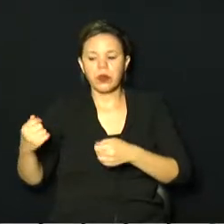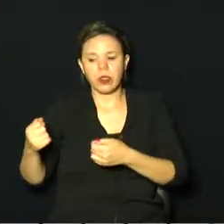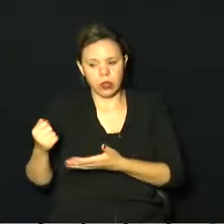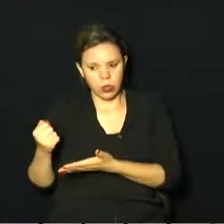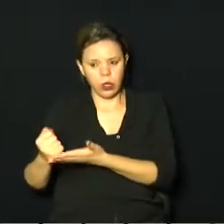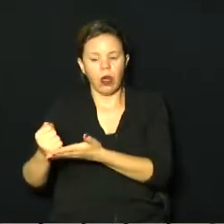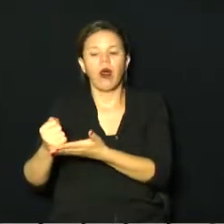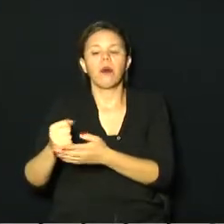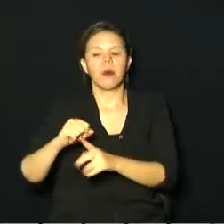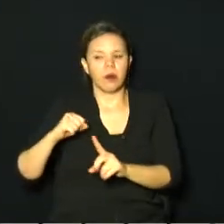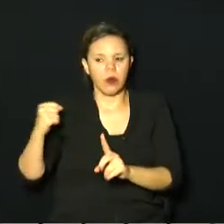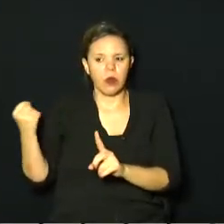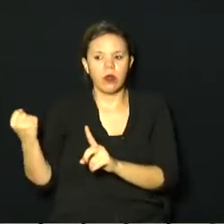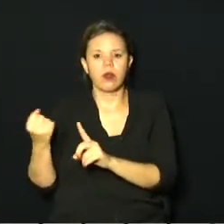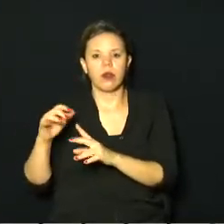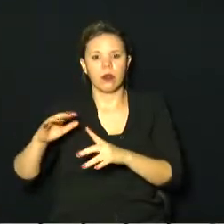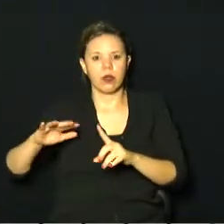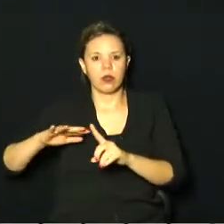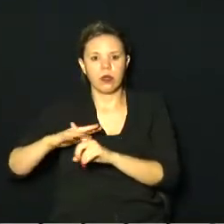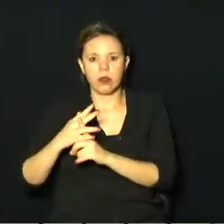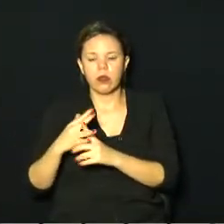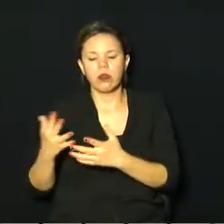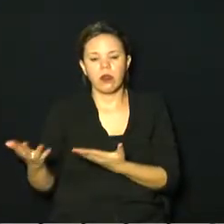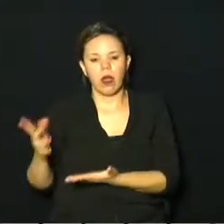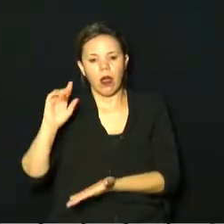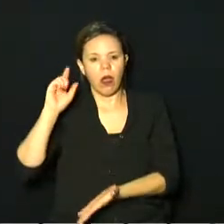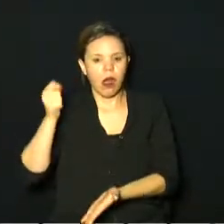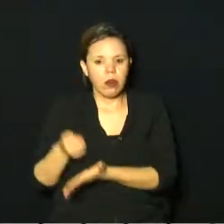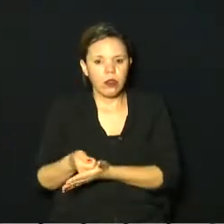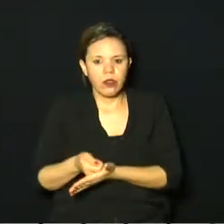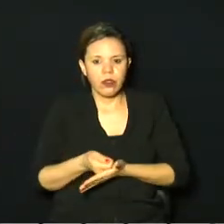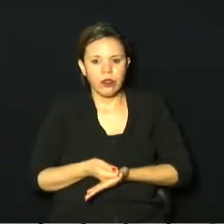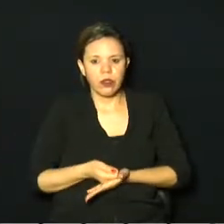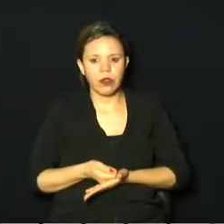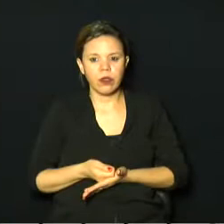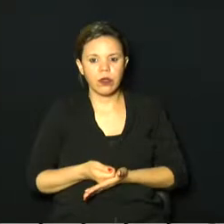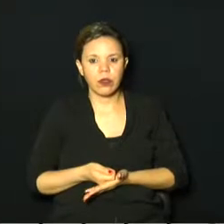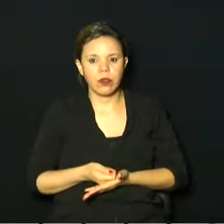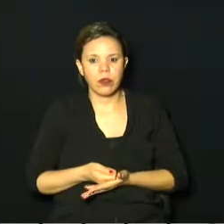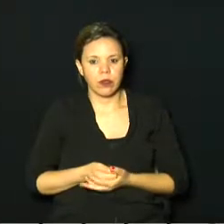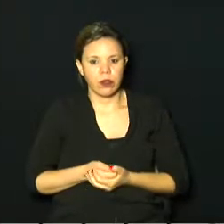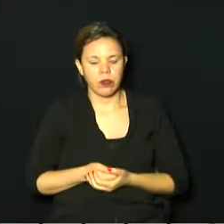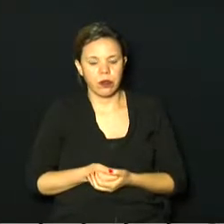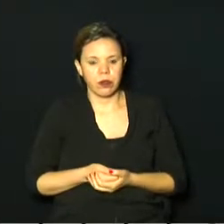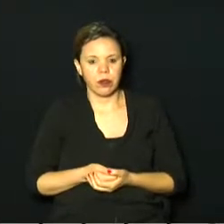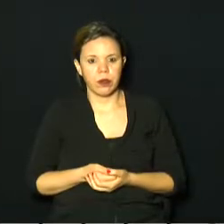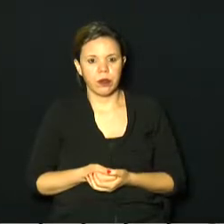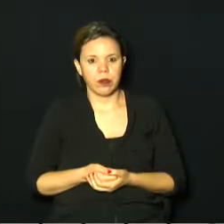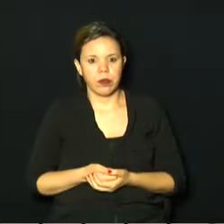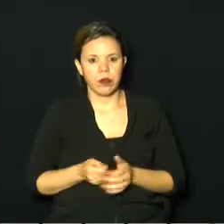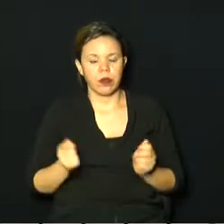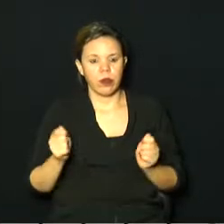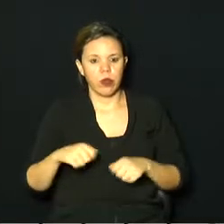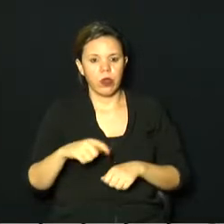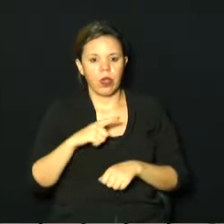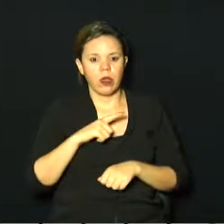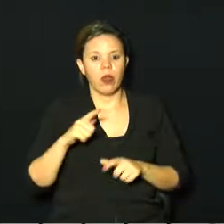nenhuma proteção, sem nenhuma garantia de onde poderem se